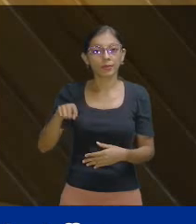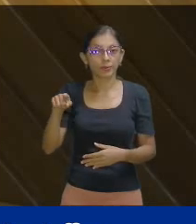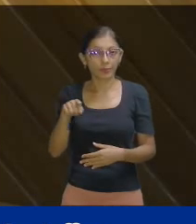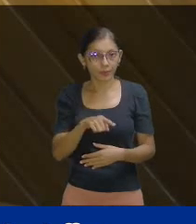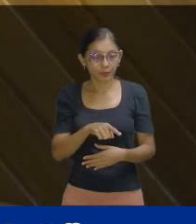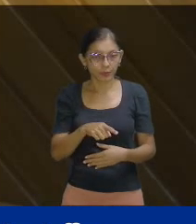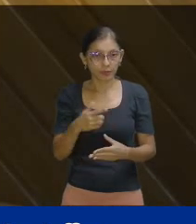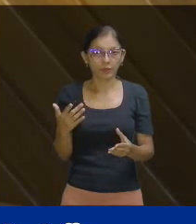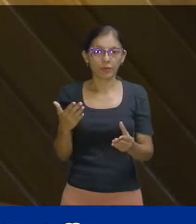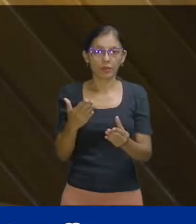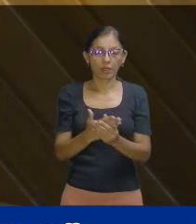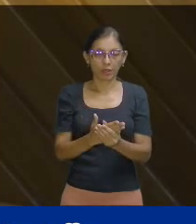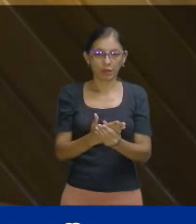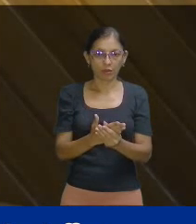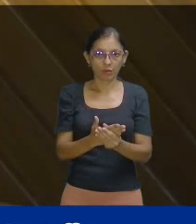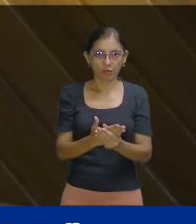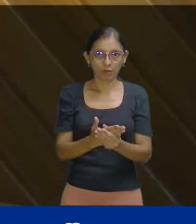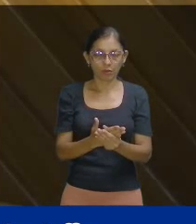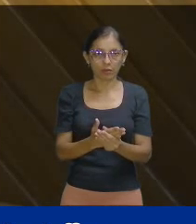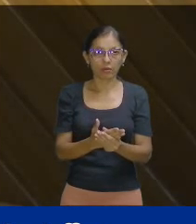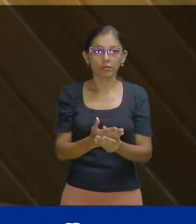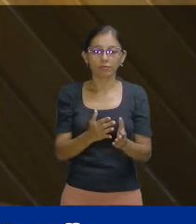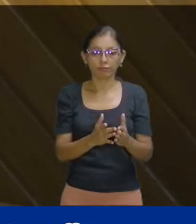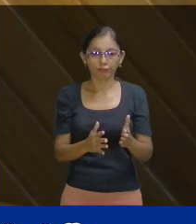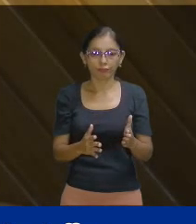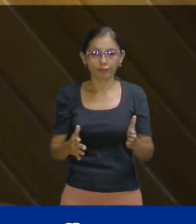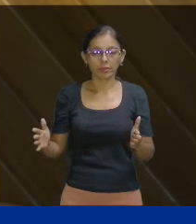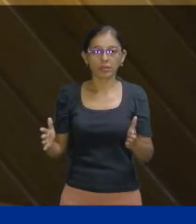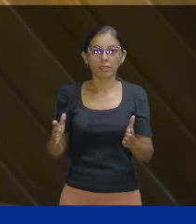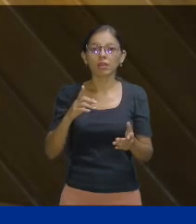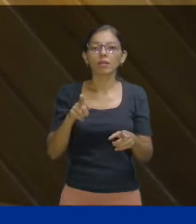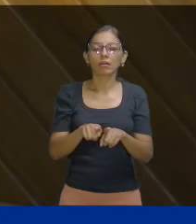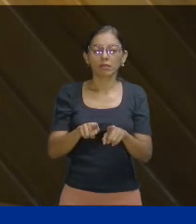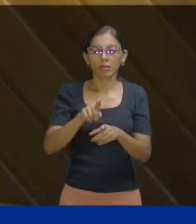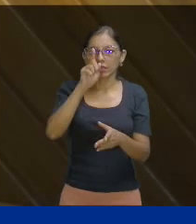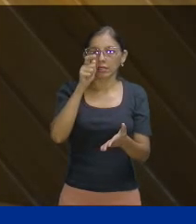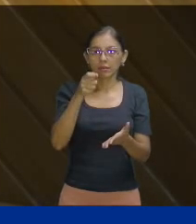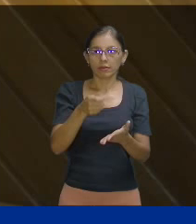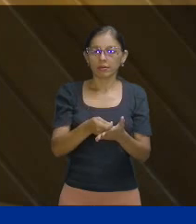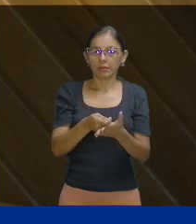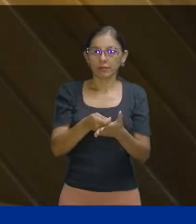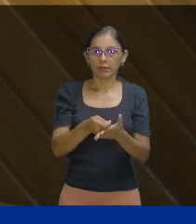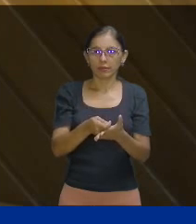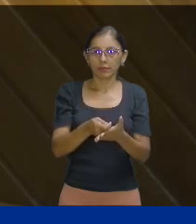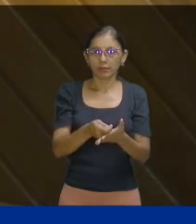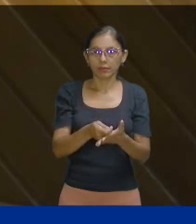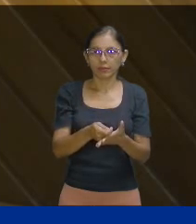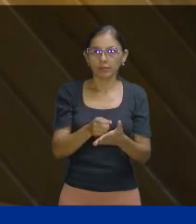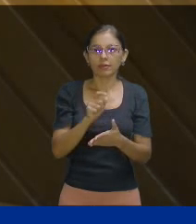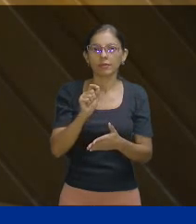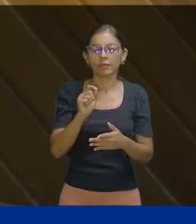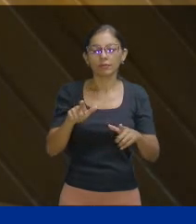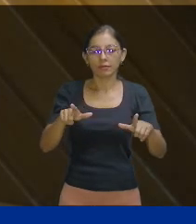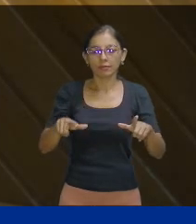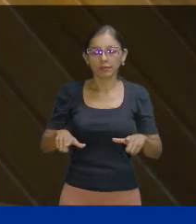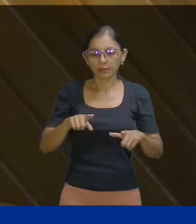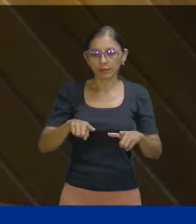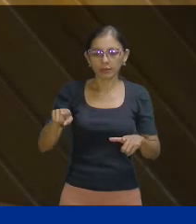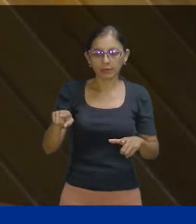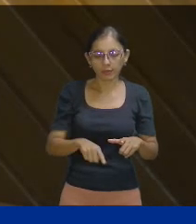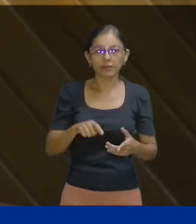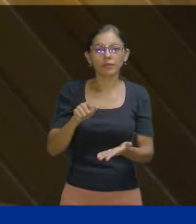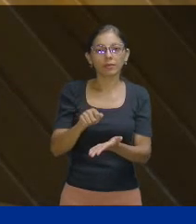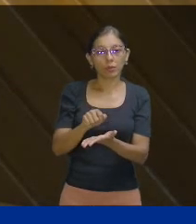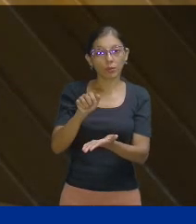atos processuais subsequentes, inclusive da decisão que resultou na cassação do seu diploma, na aplicação de